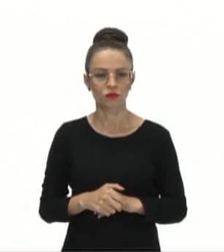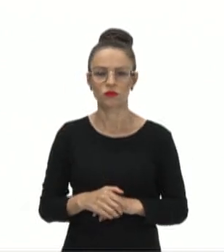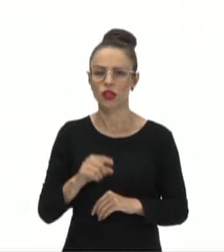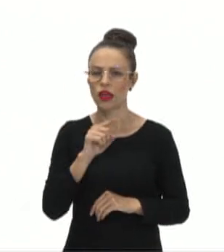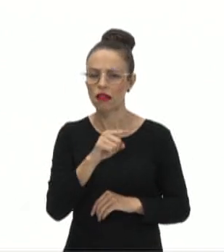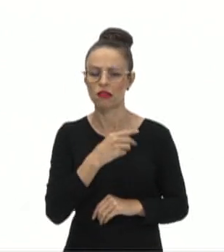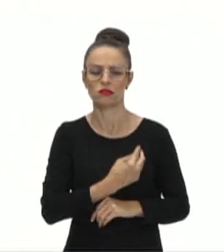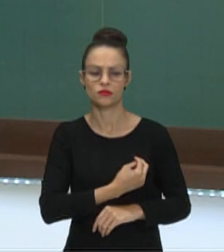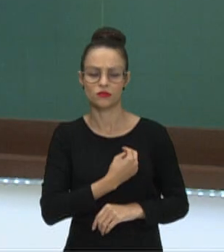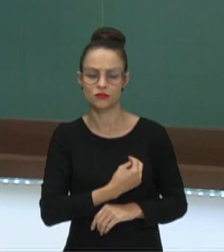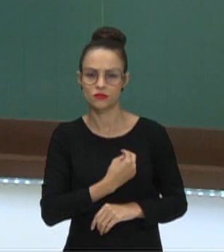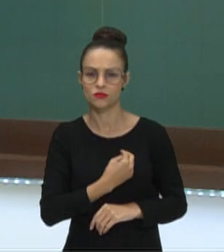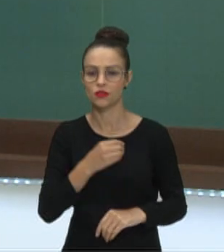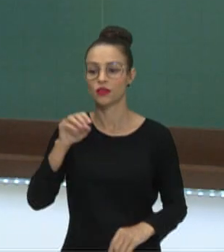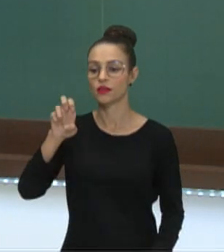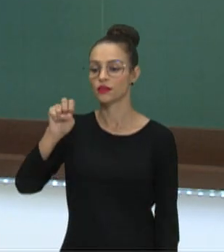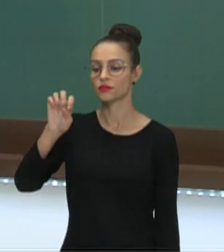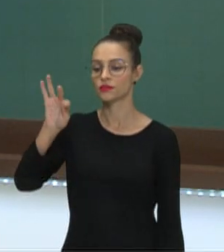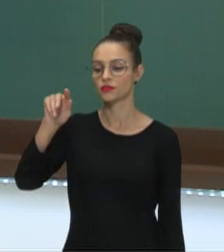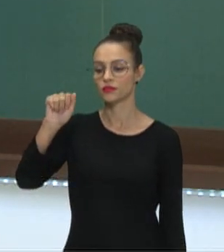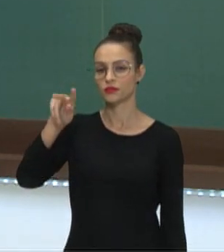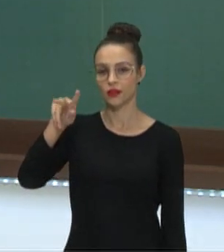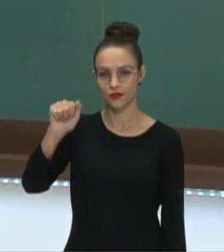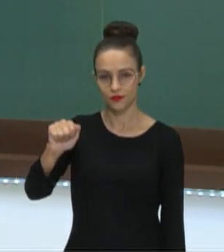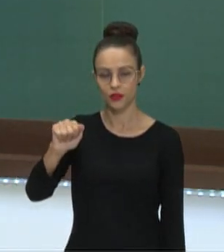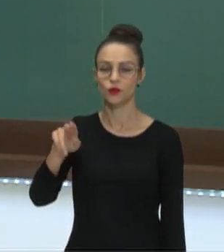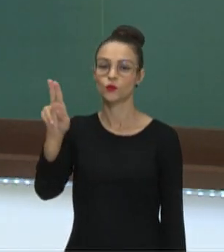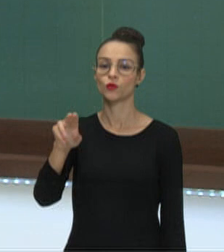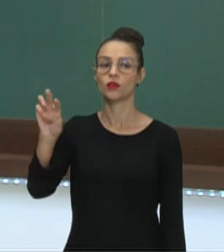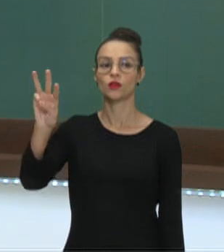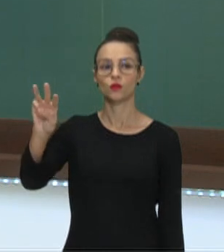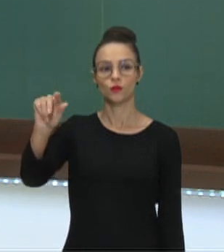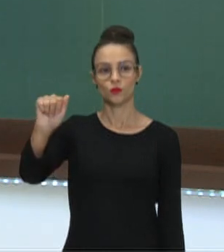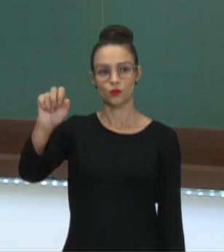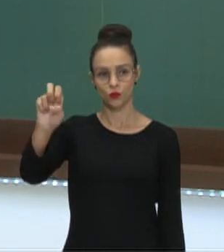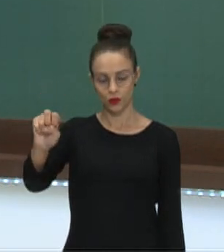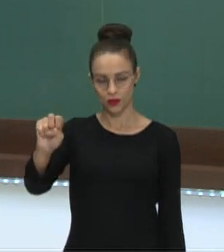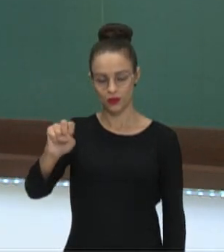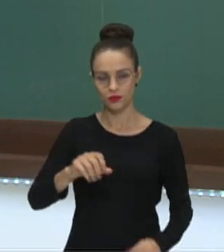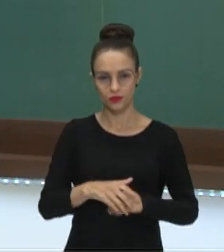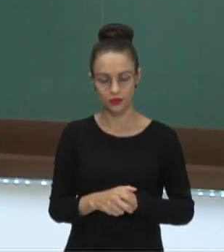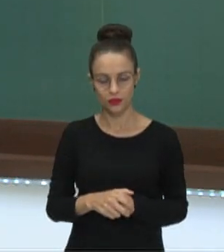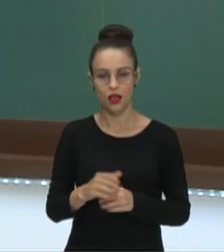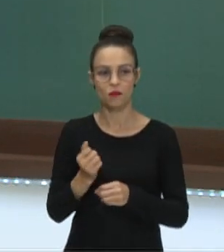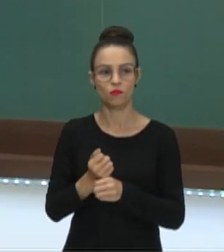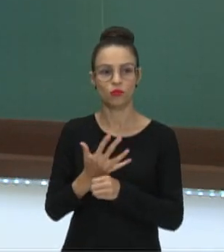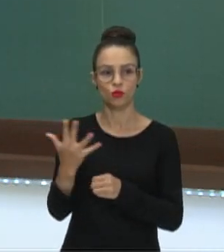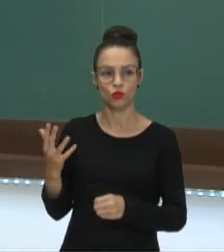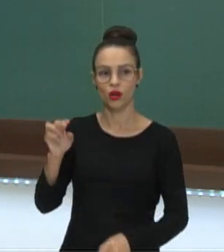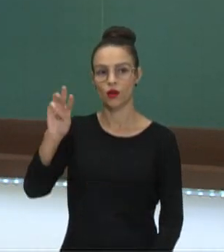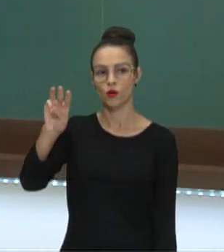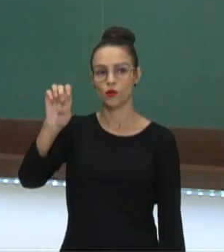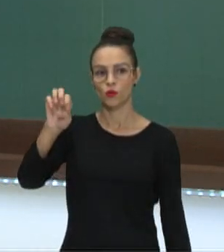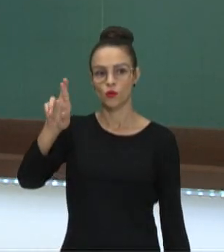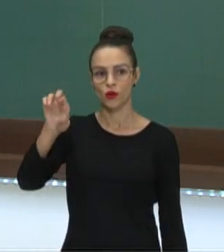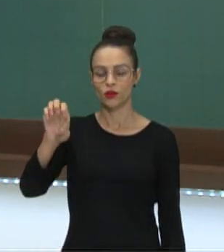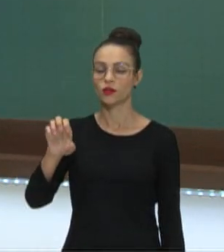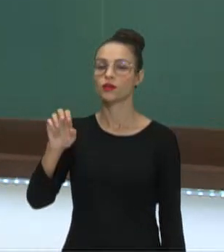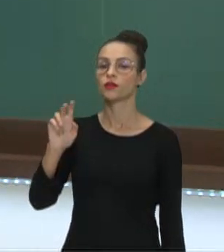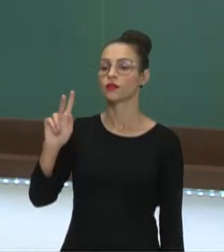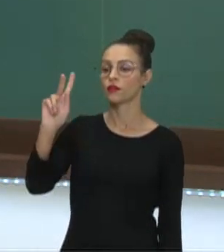ele estava, eu vou usar was. Pessoas do plural, eu vou usar were. Então,